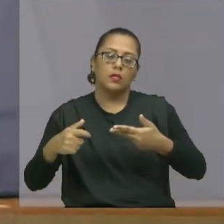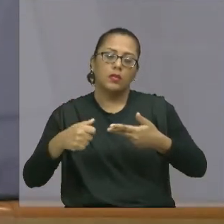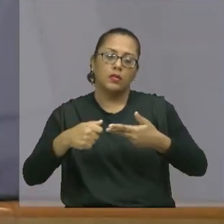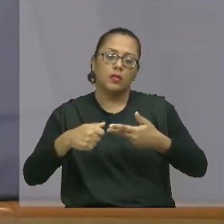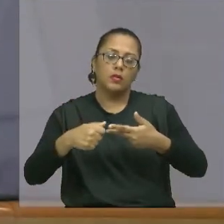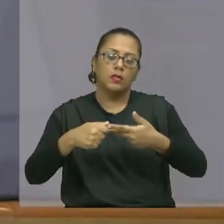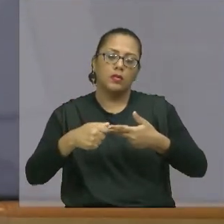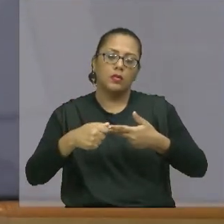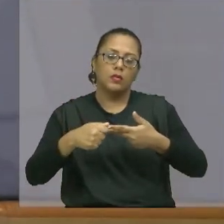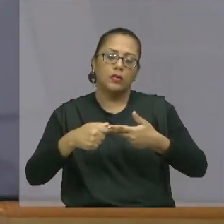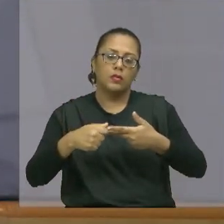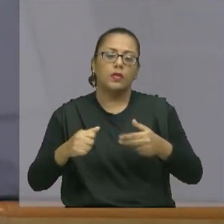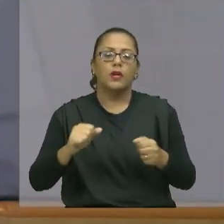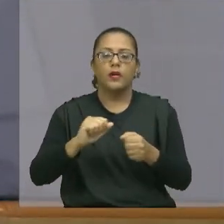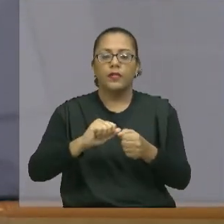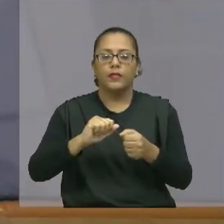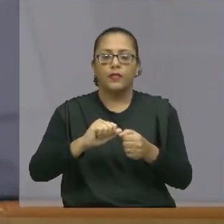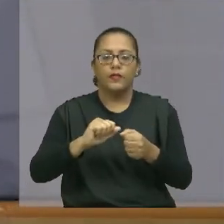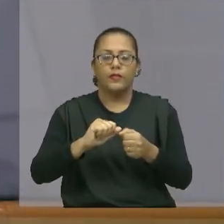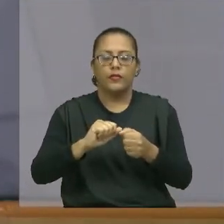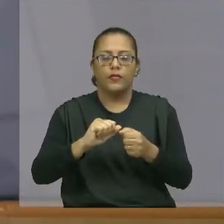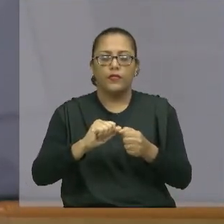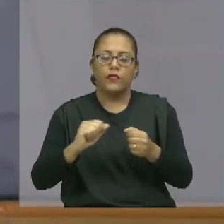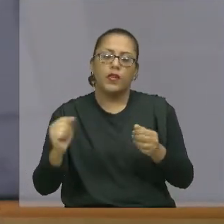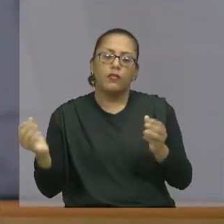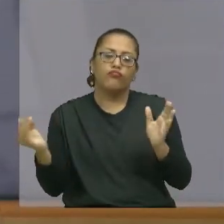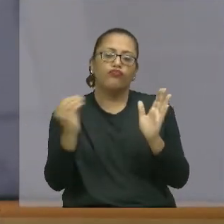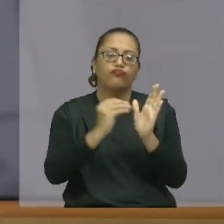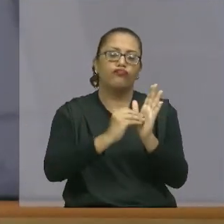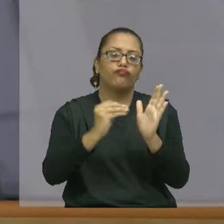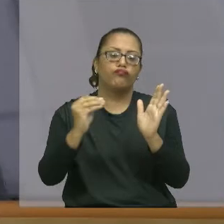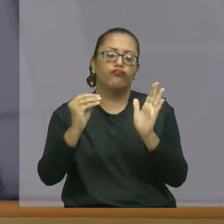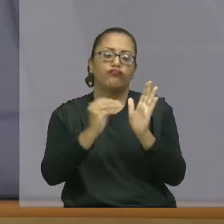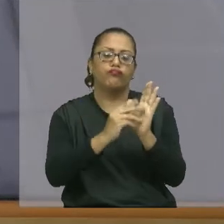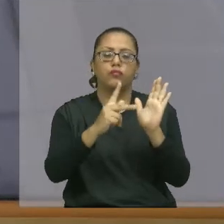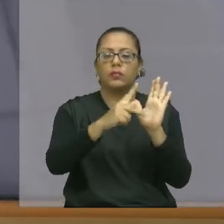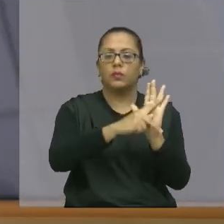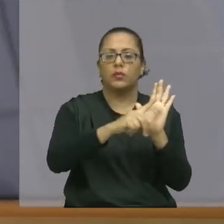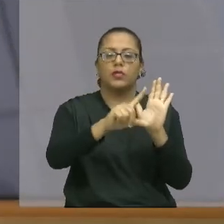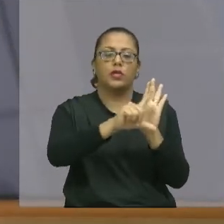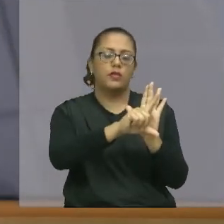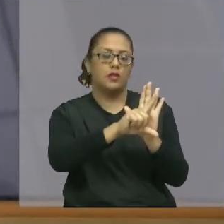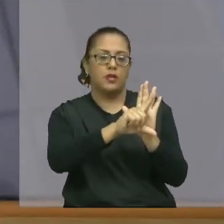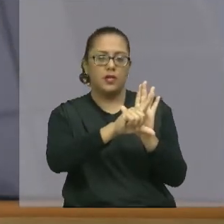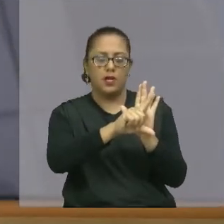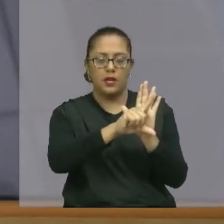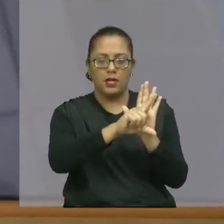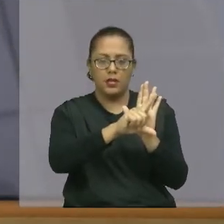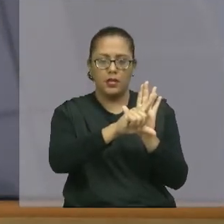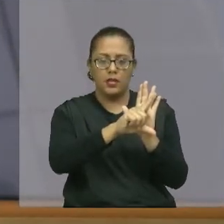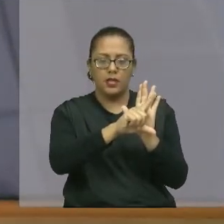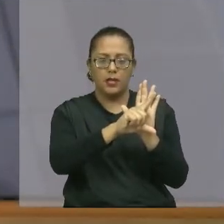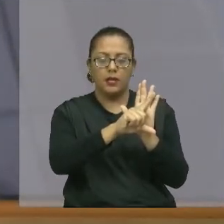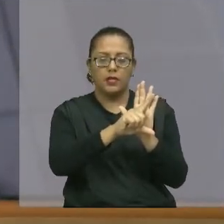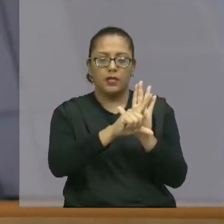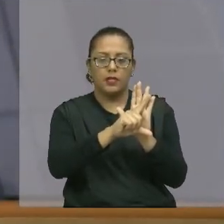Nós fizemos 4 emendas no projeto, seguindo as sugestões